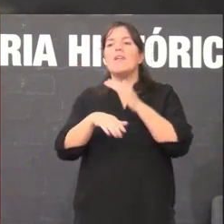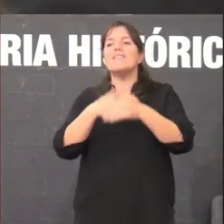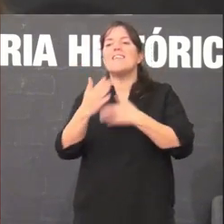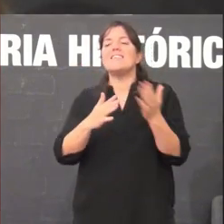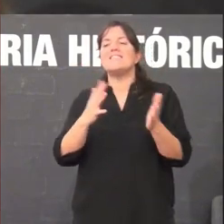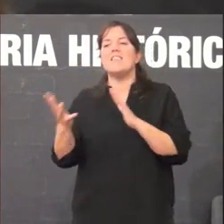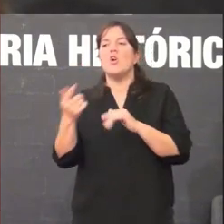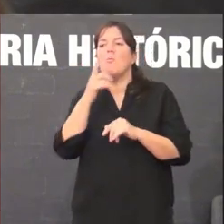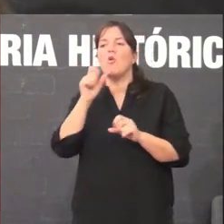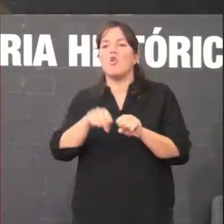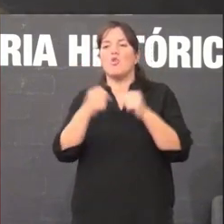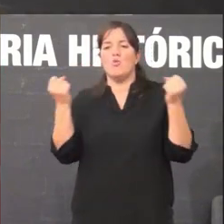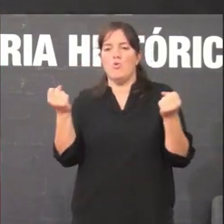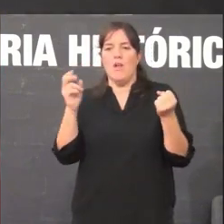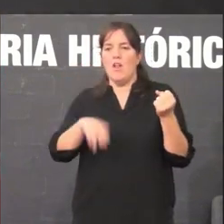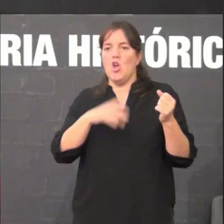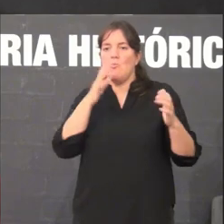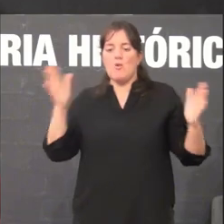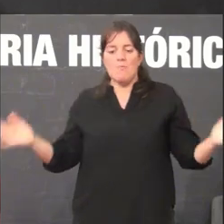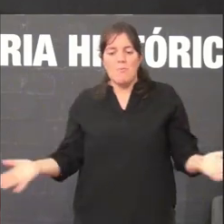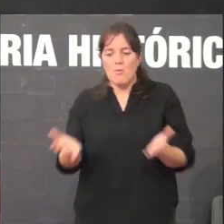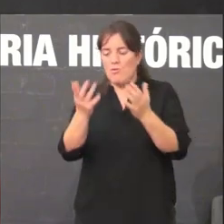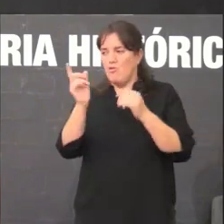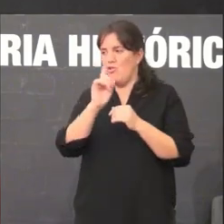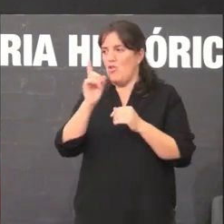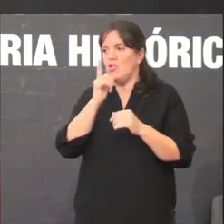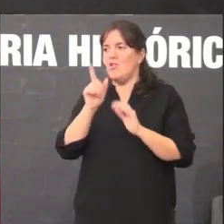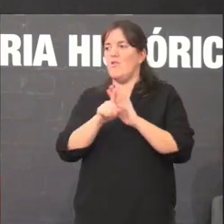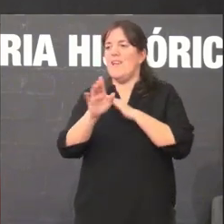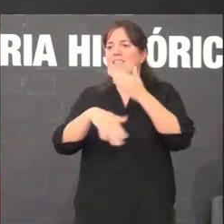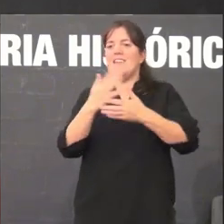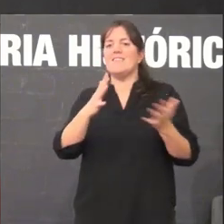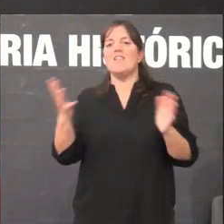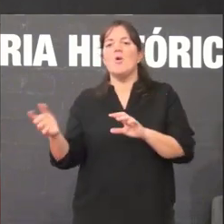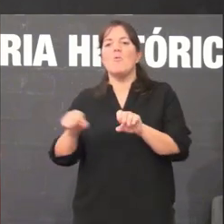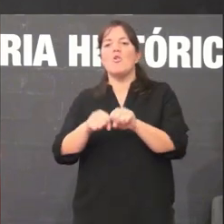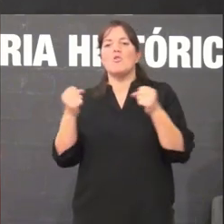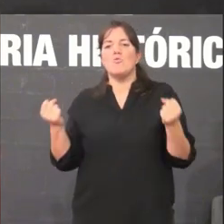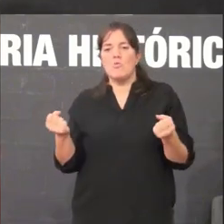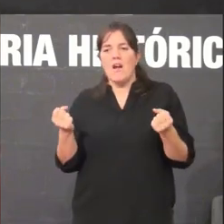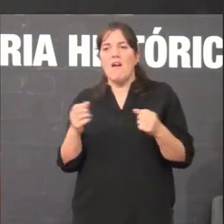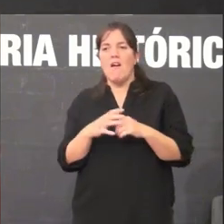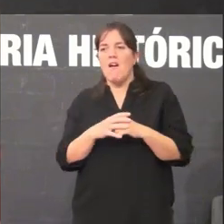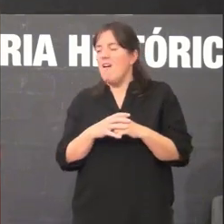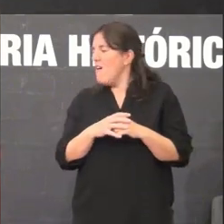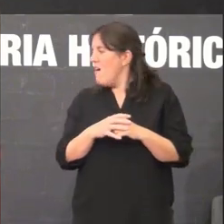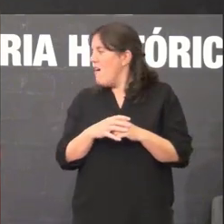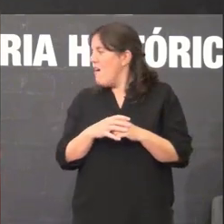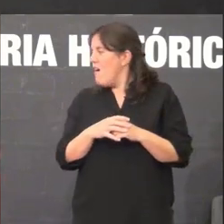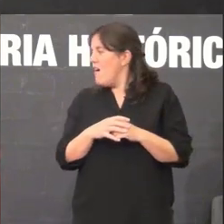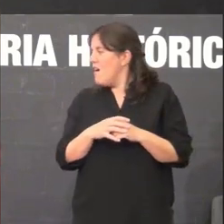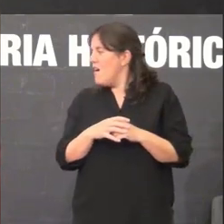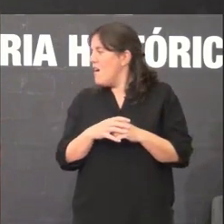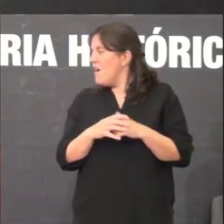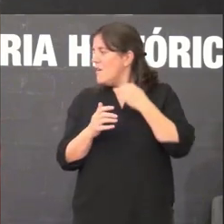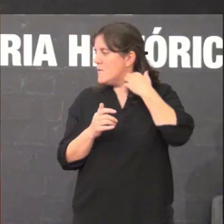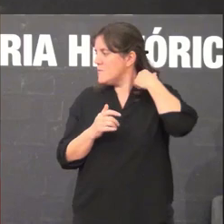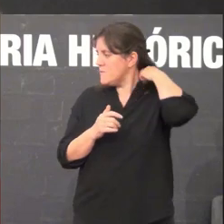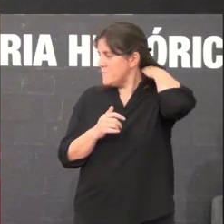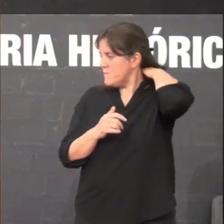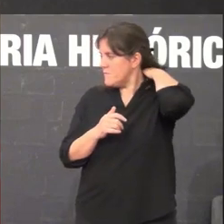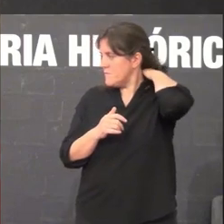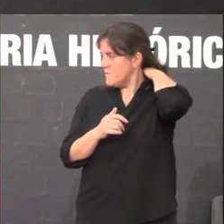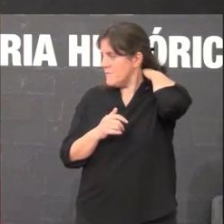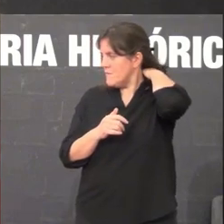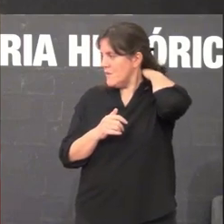não propriamente uma revolução, mas de uma transição por ruptura, Contudo, nas comemorações